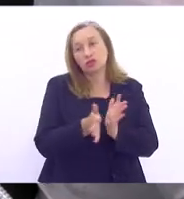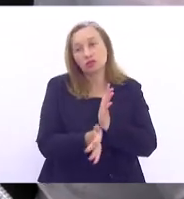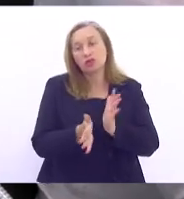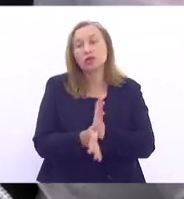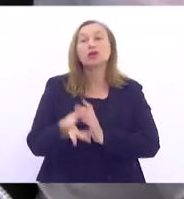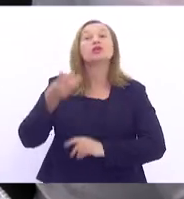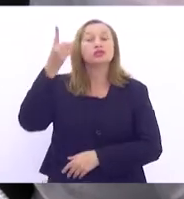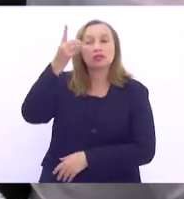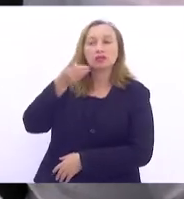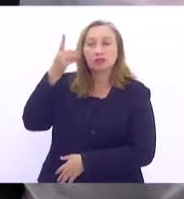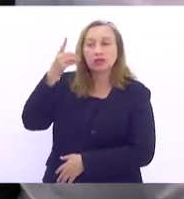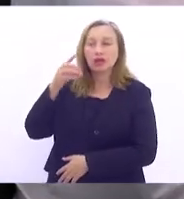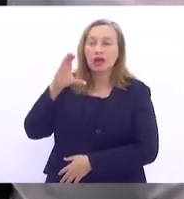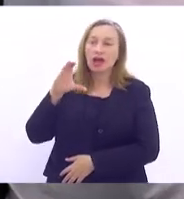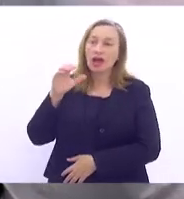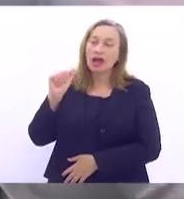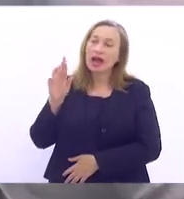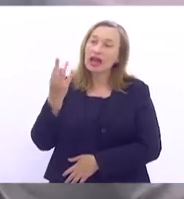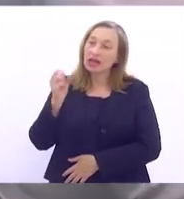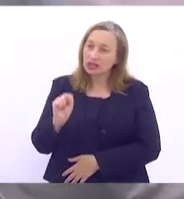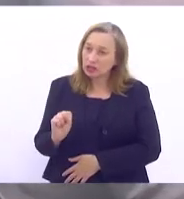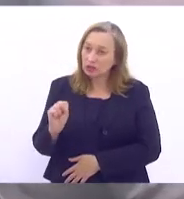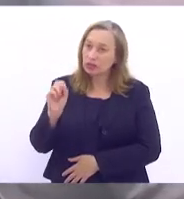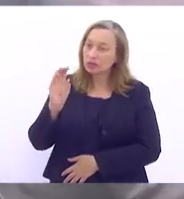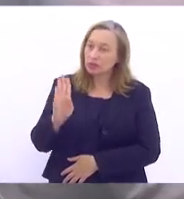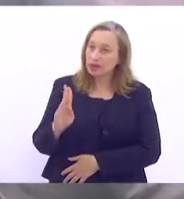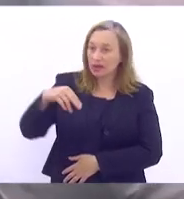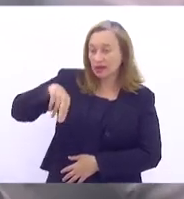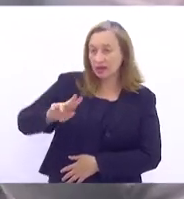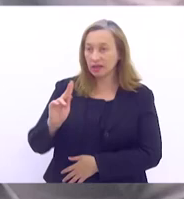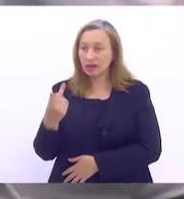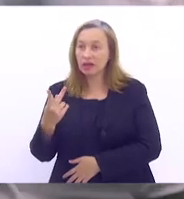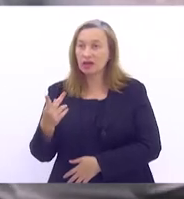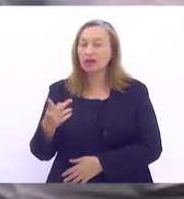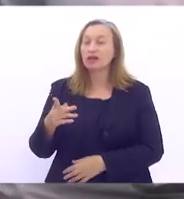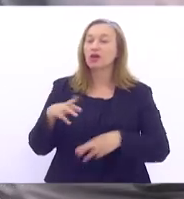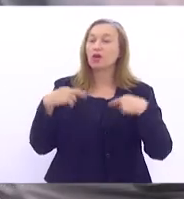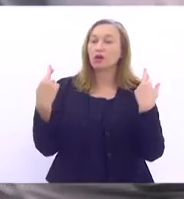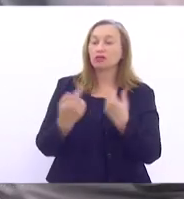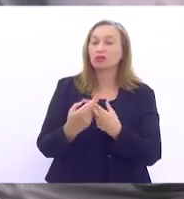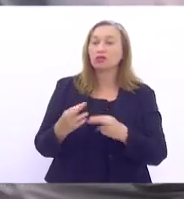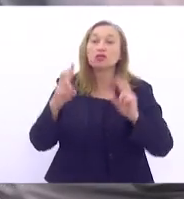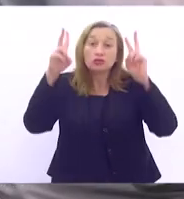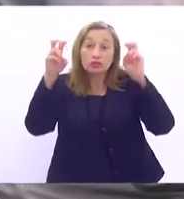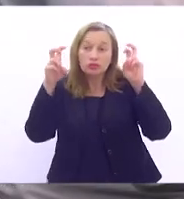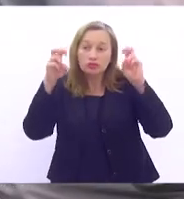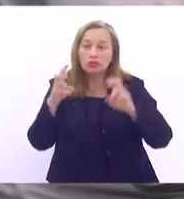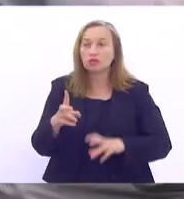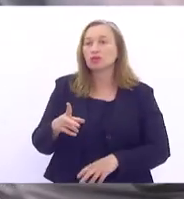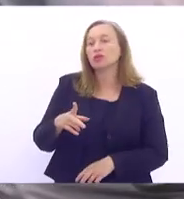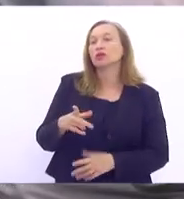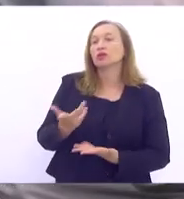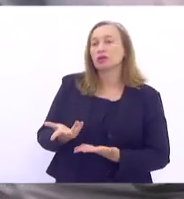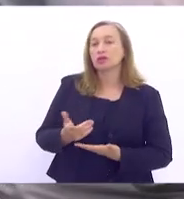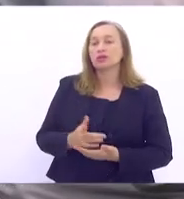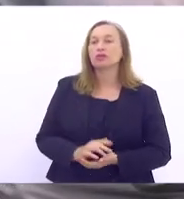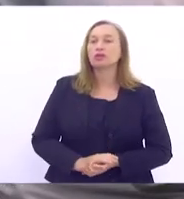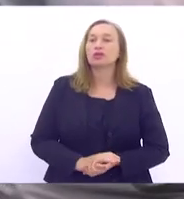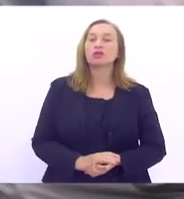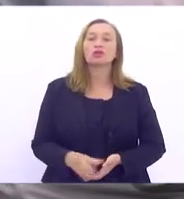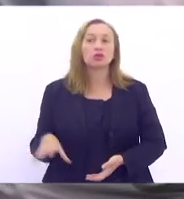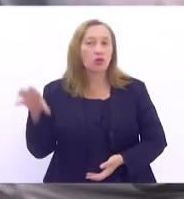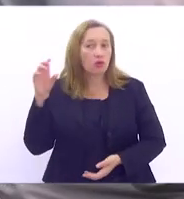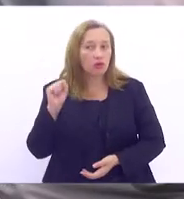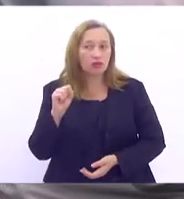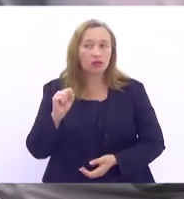o deputado Carlinhos BNH promoveu algumas reuniões sobre o tema, e aí teve a oportunidade de ouvir ali os